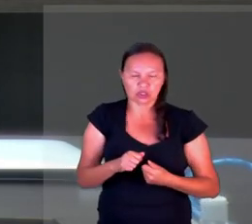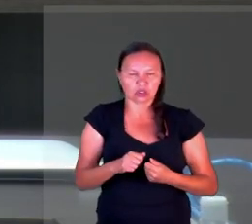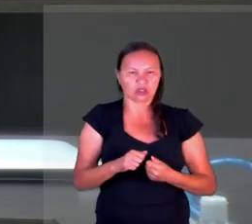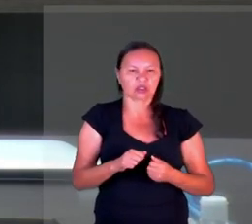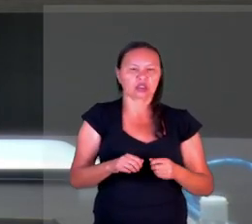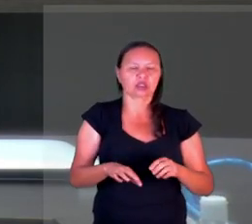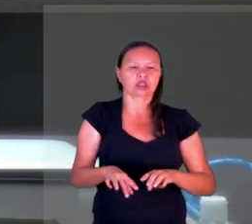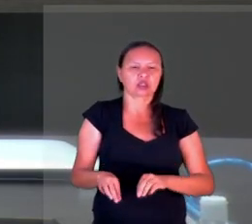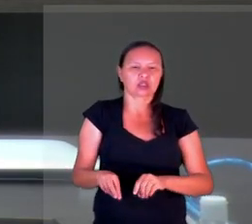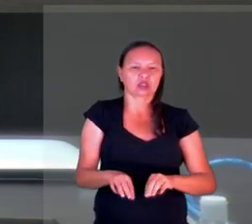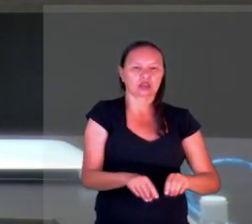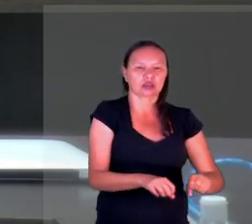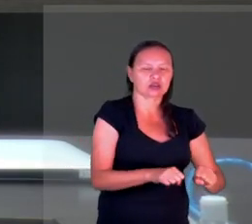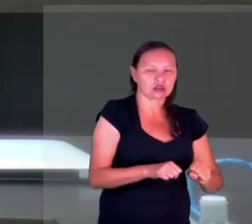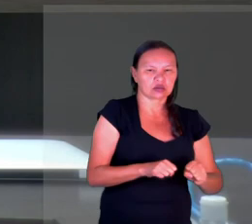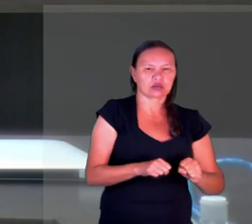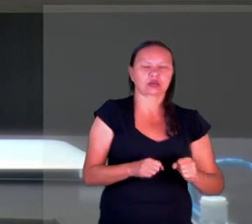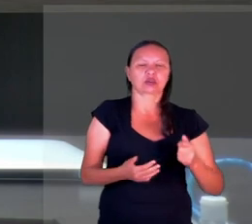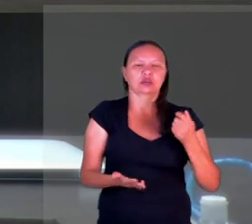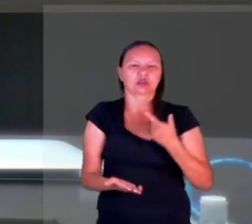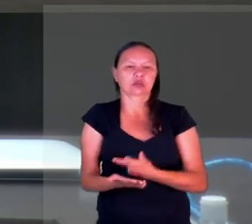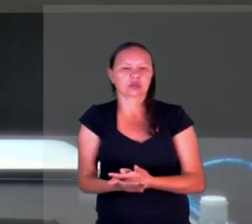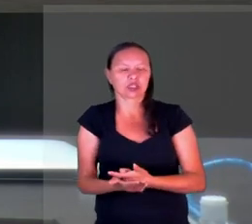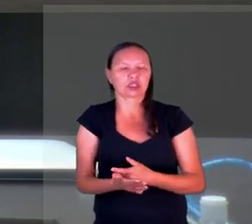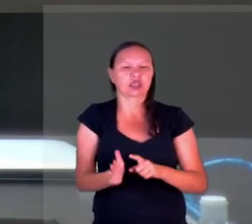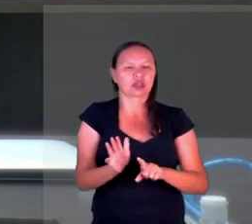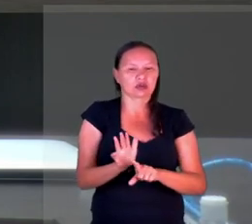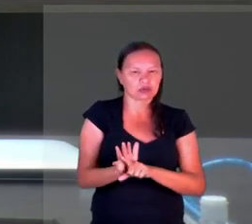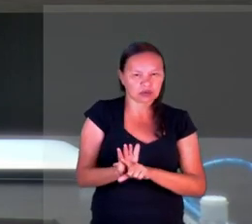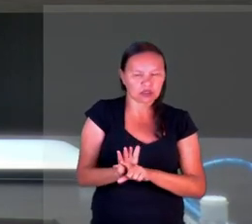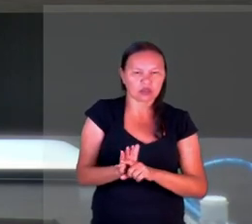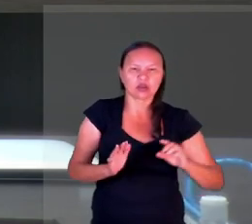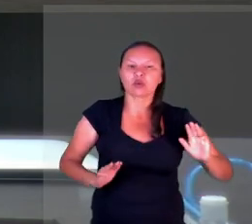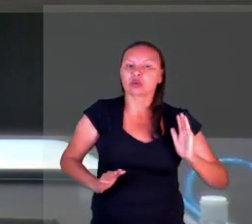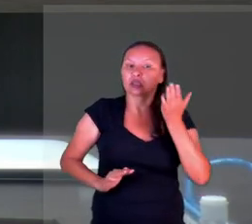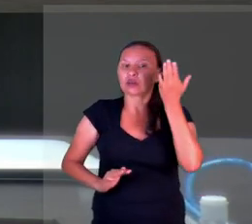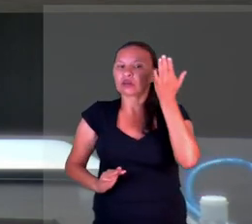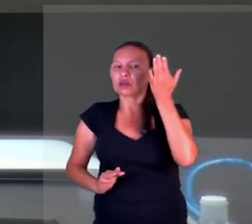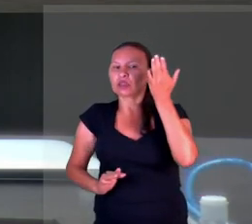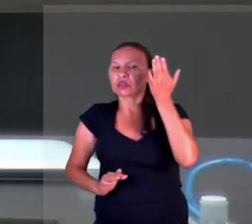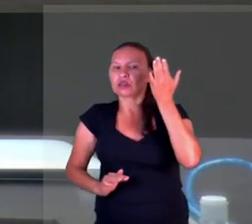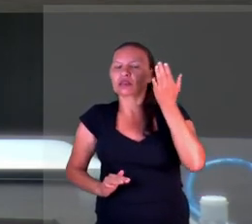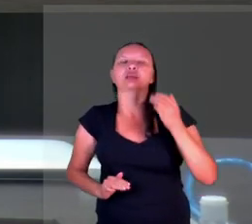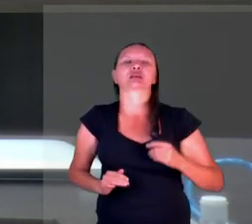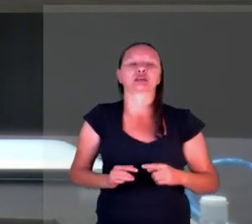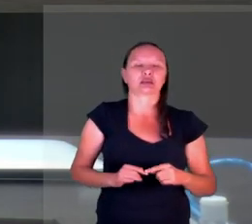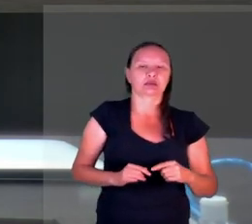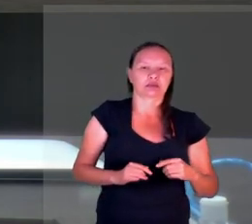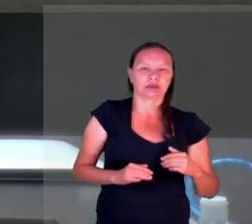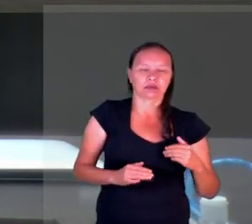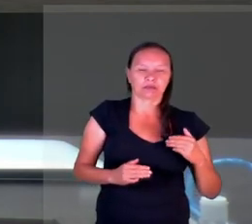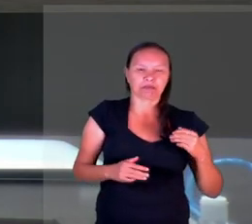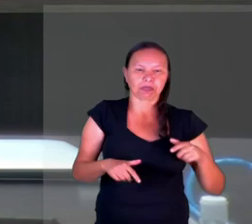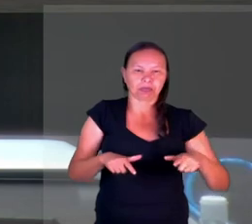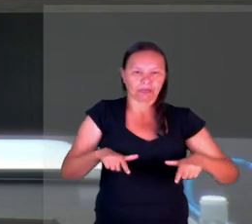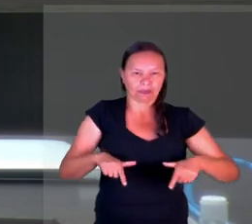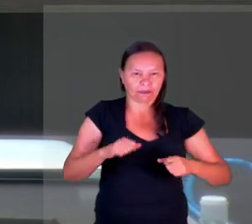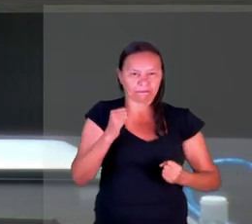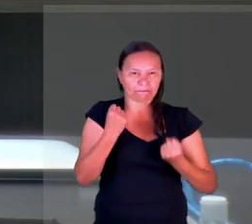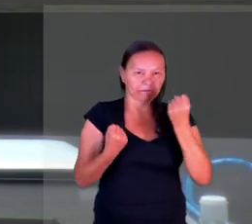em matéria de direitos humanos porque o que que acontece acontece que essas empresas